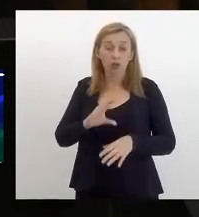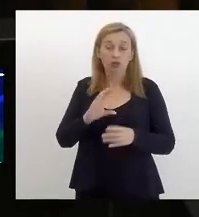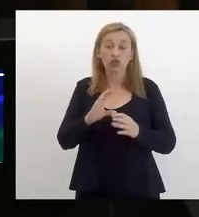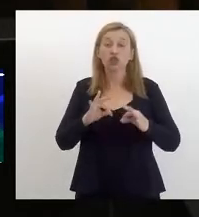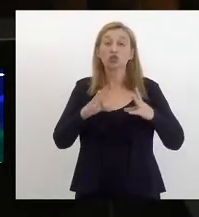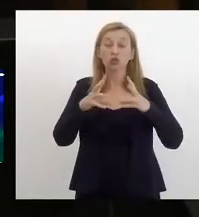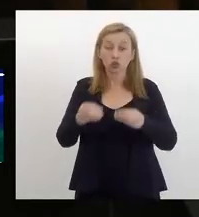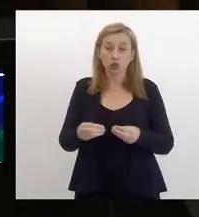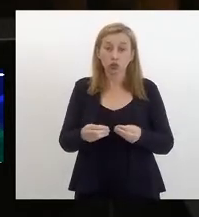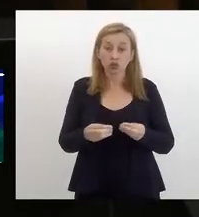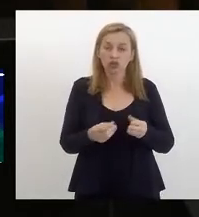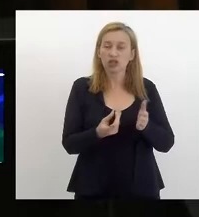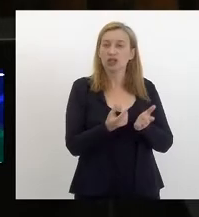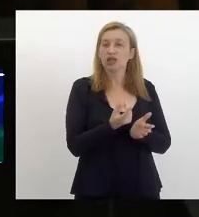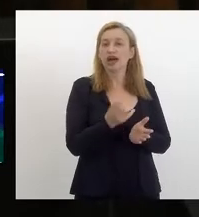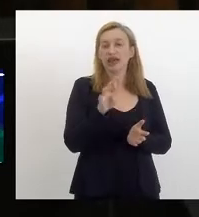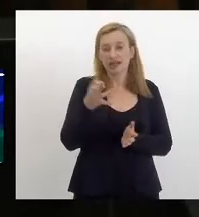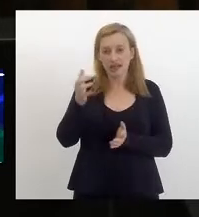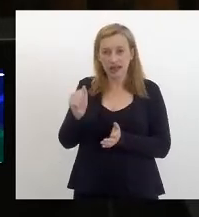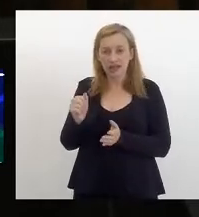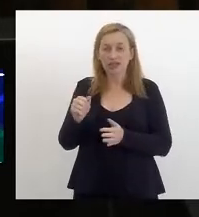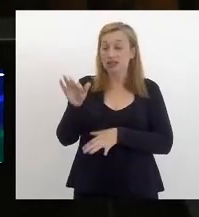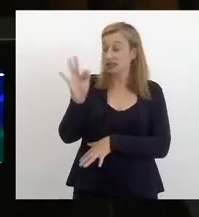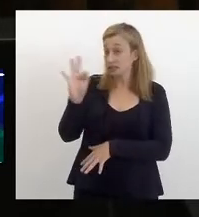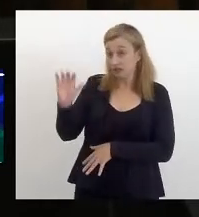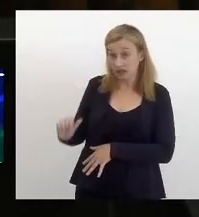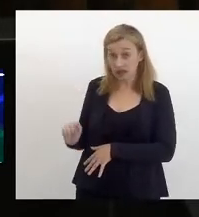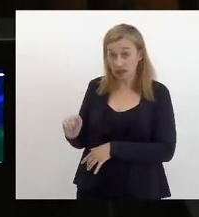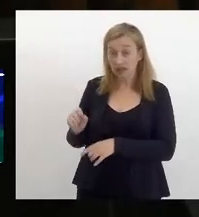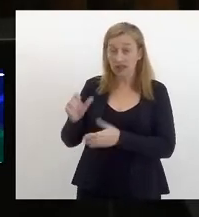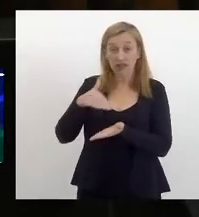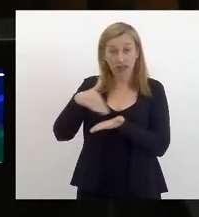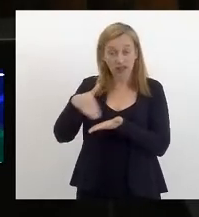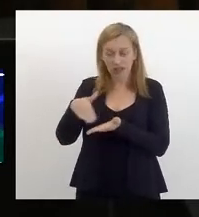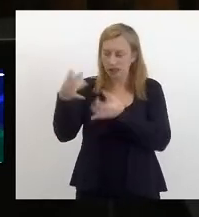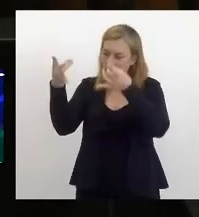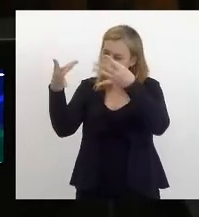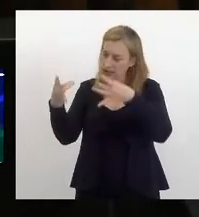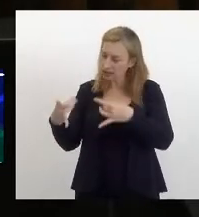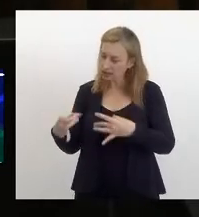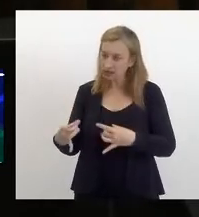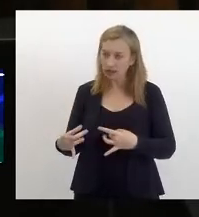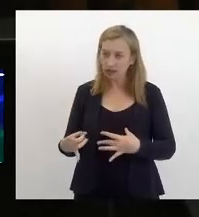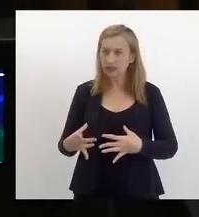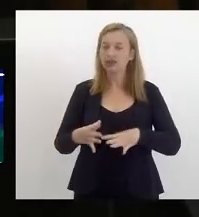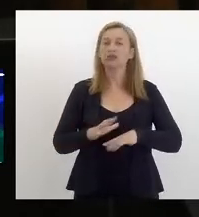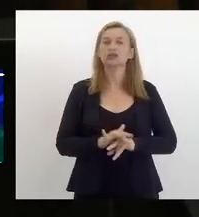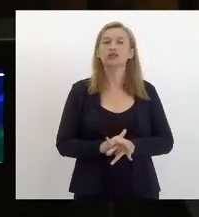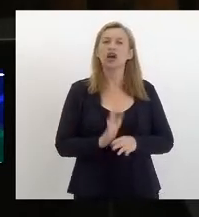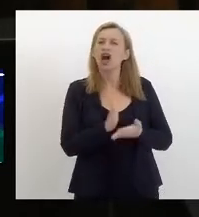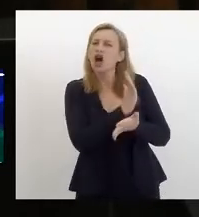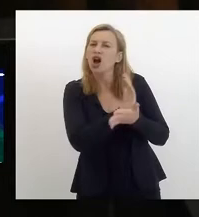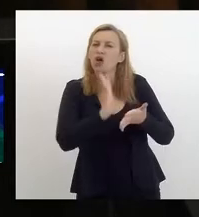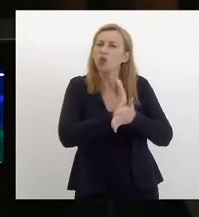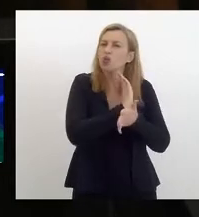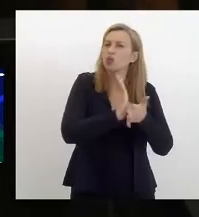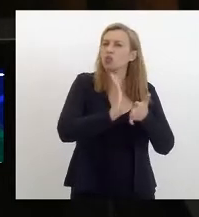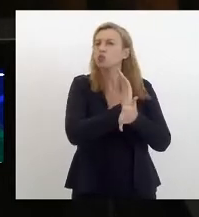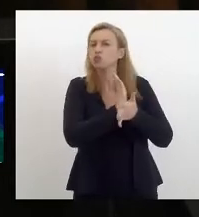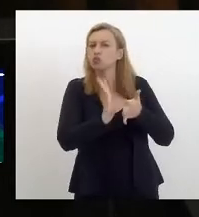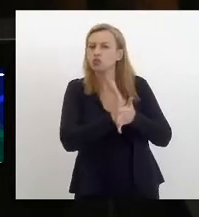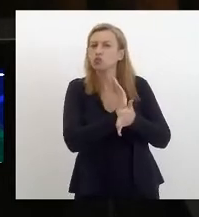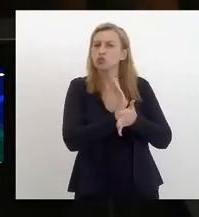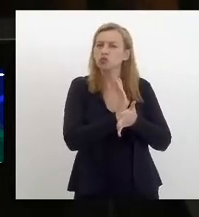onde a secretaria de fazenda expôs muito detalhadamente né algumas projeções